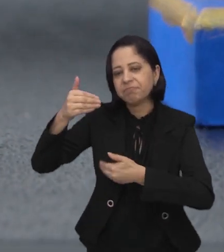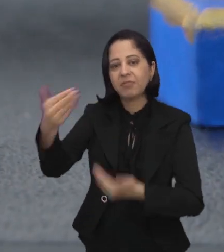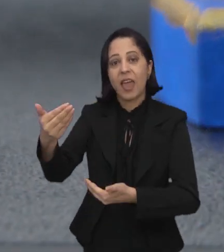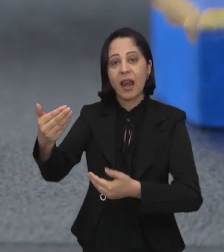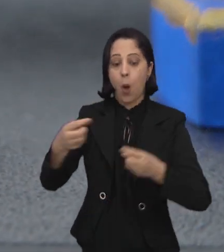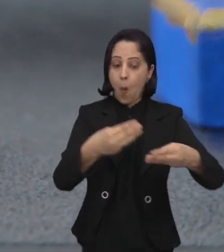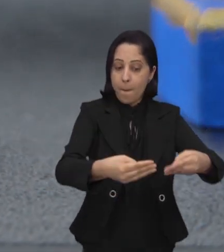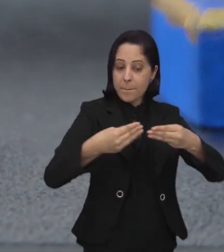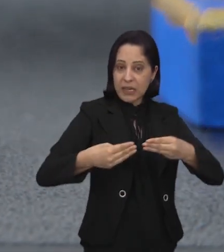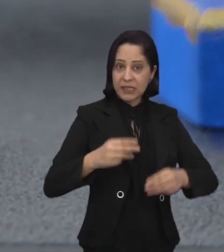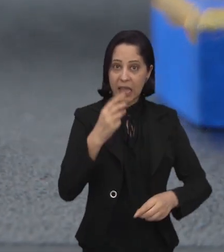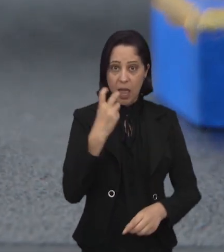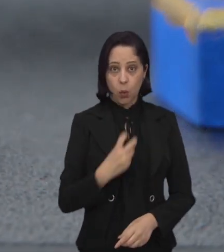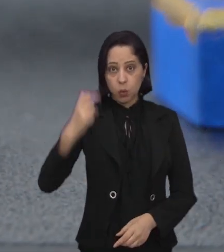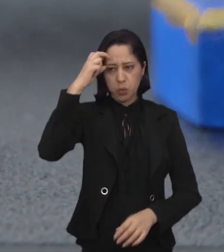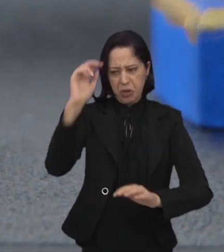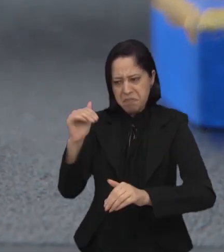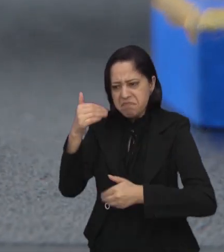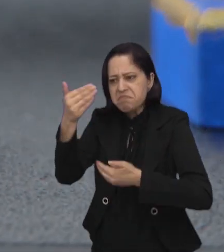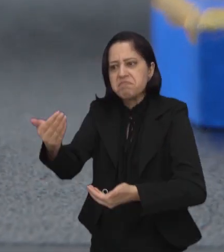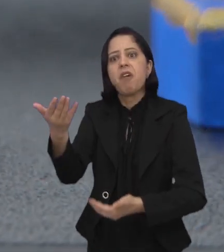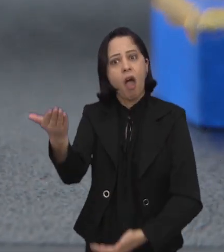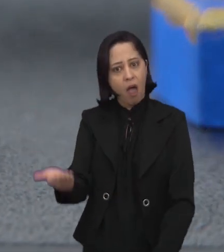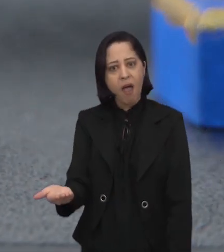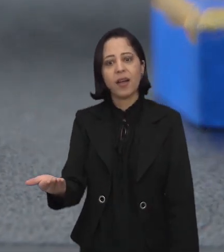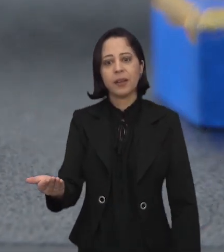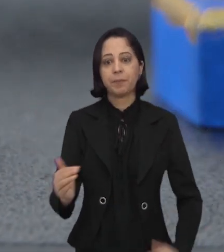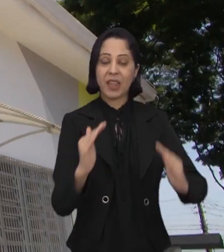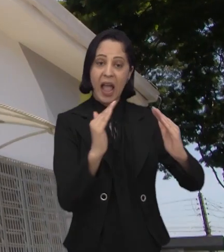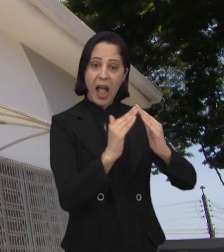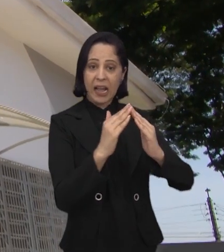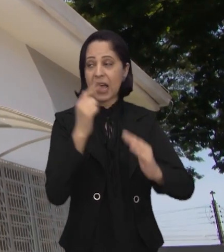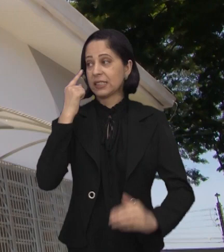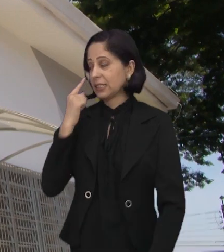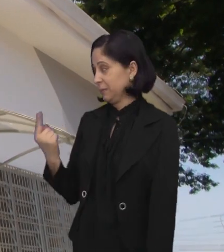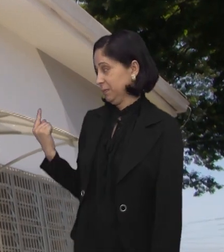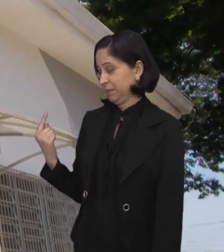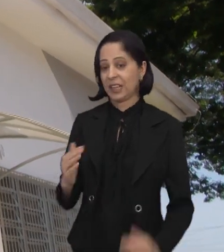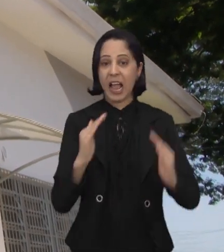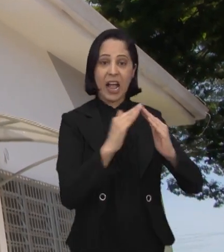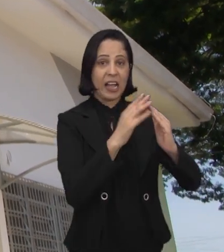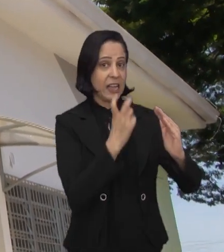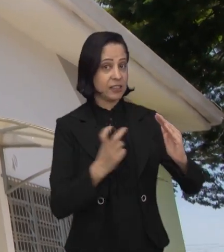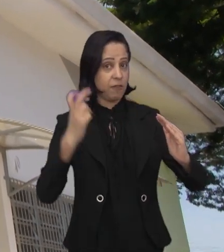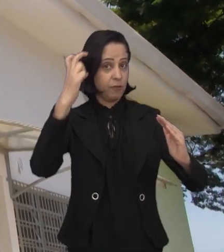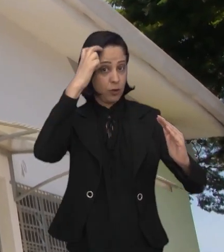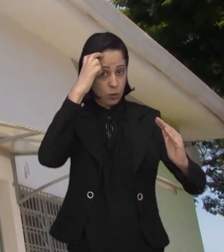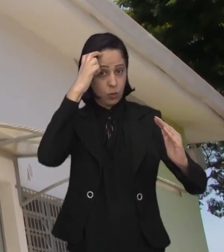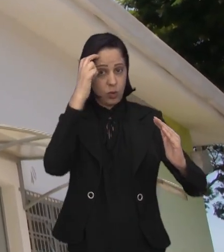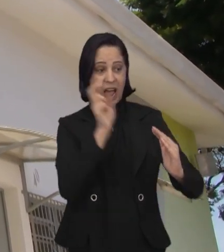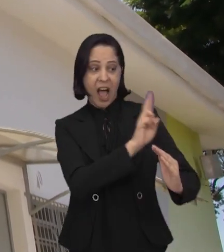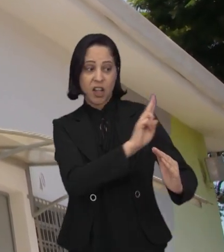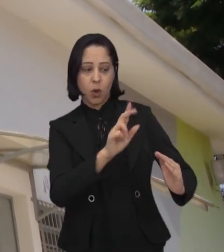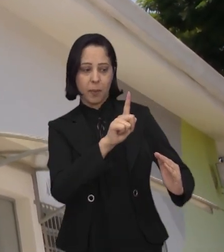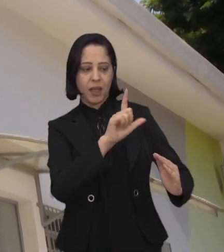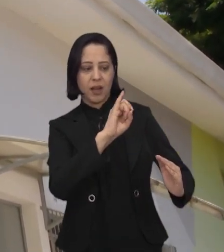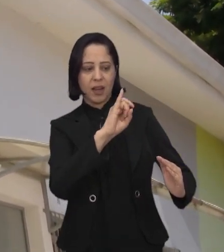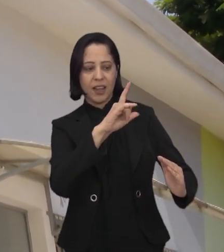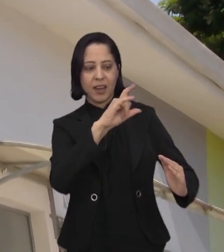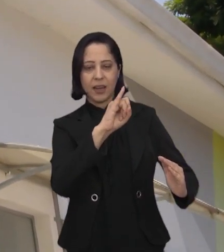de Lili rendeu a ela o título de Mestre da Cultura Viva, concedido pela Fundação Cultural Cassiano